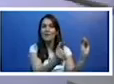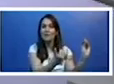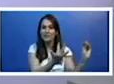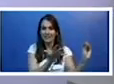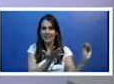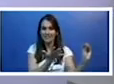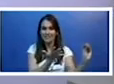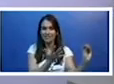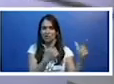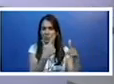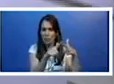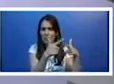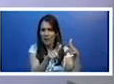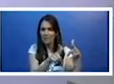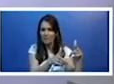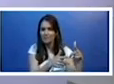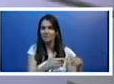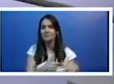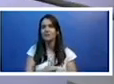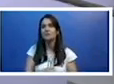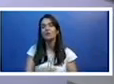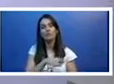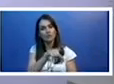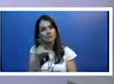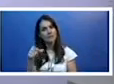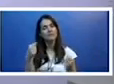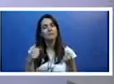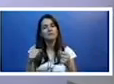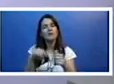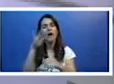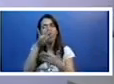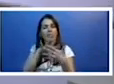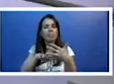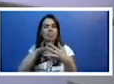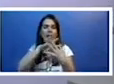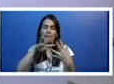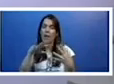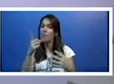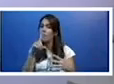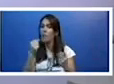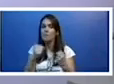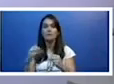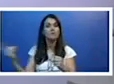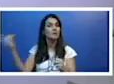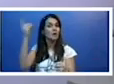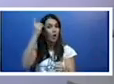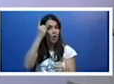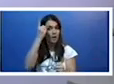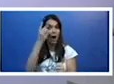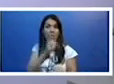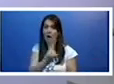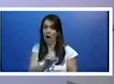por enquanto, nessa fase que vocês estão, vai ter que olhar a tabela. Mas não tem necessidade de guardar esses valores, né? Tanto